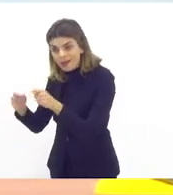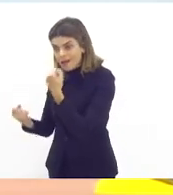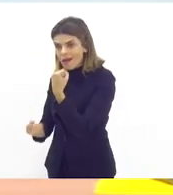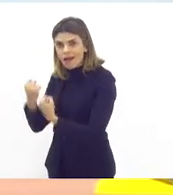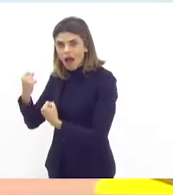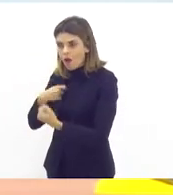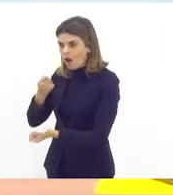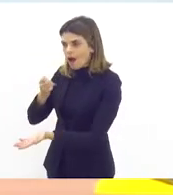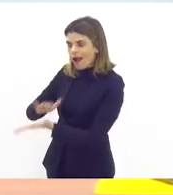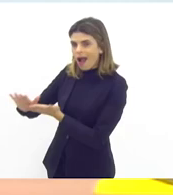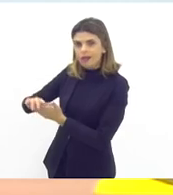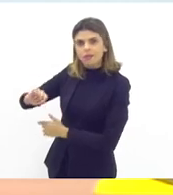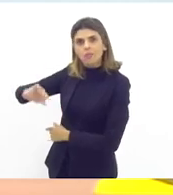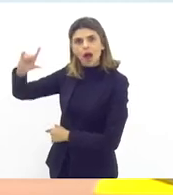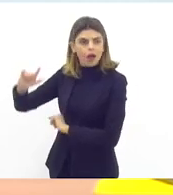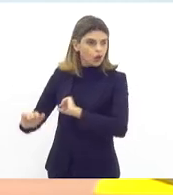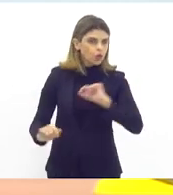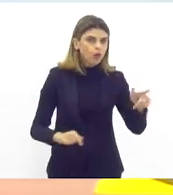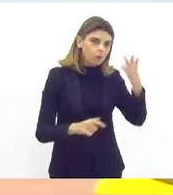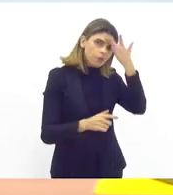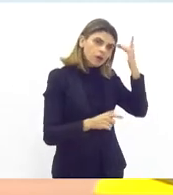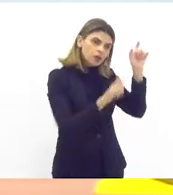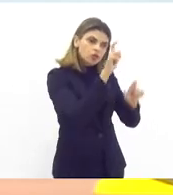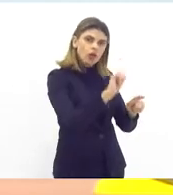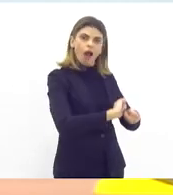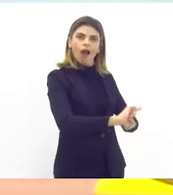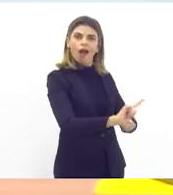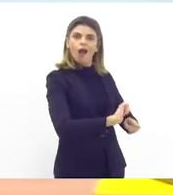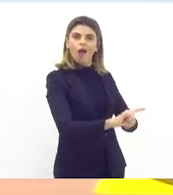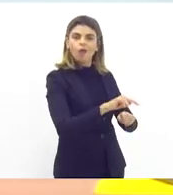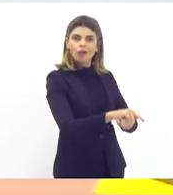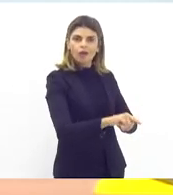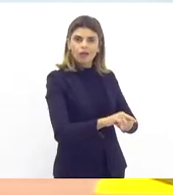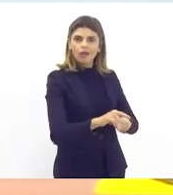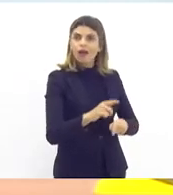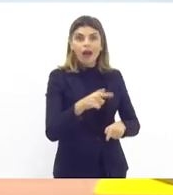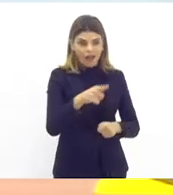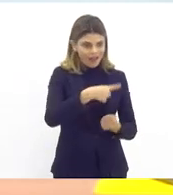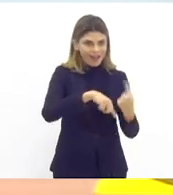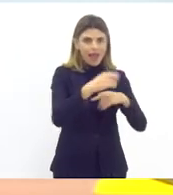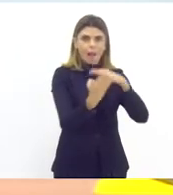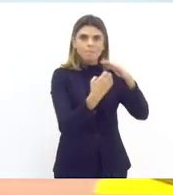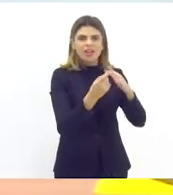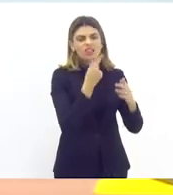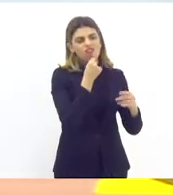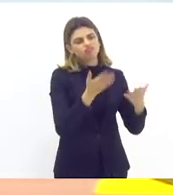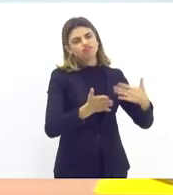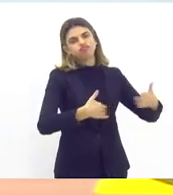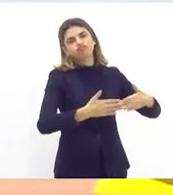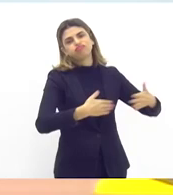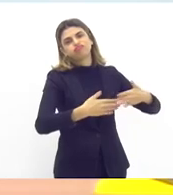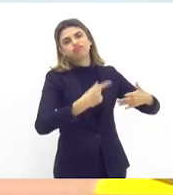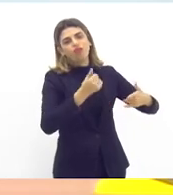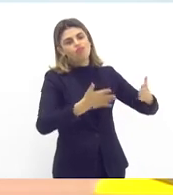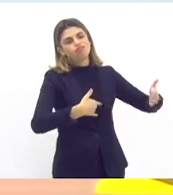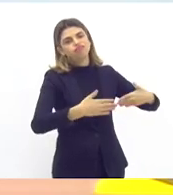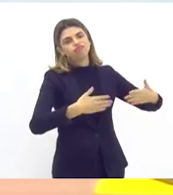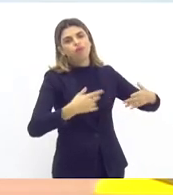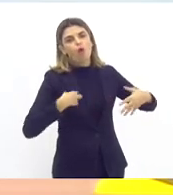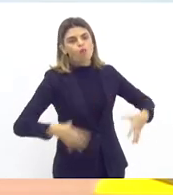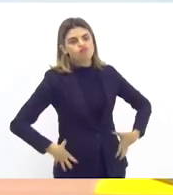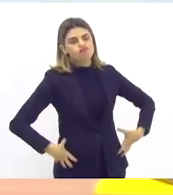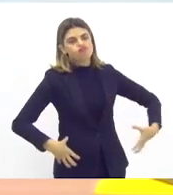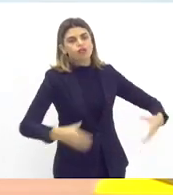ter uma alíquota maior. Está certo? E, em contrapartida, vai começar a dar crédito para as empresas. que é bom. É o nosso sistema